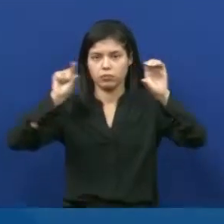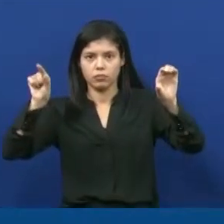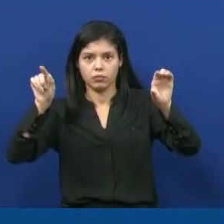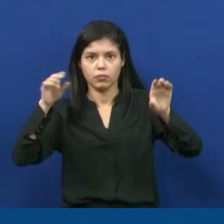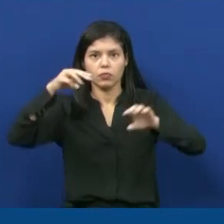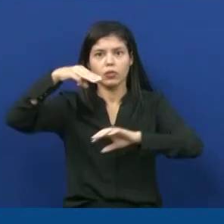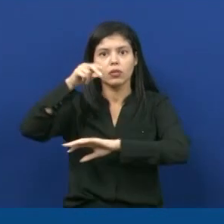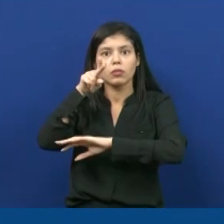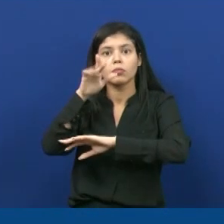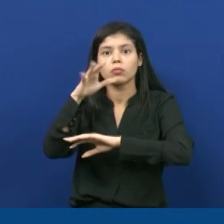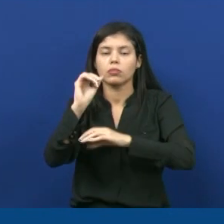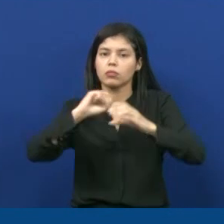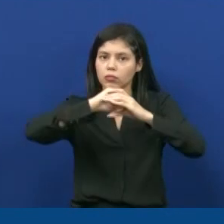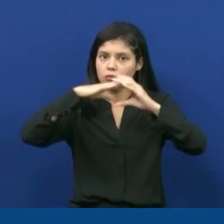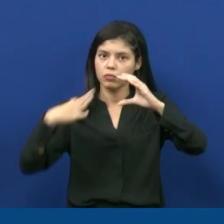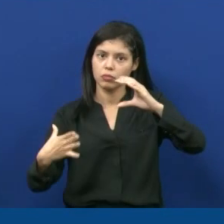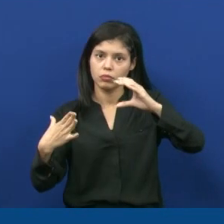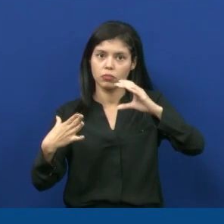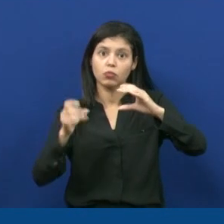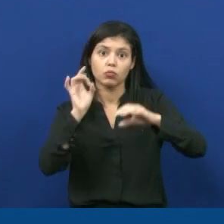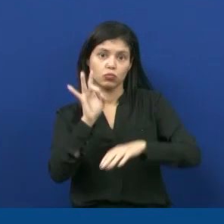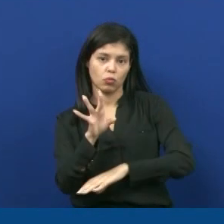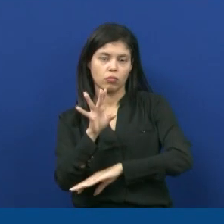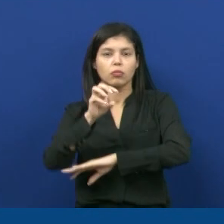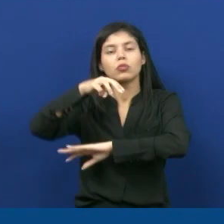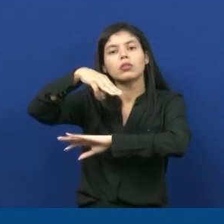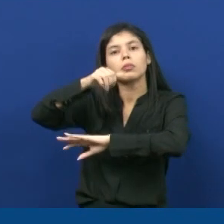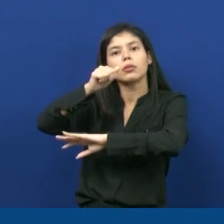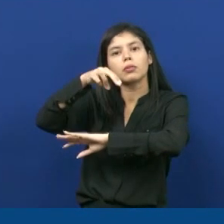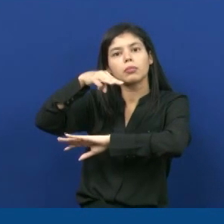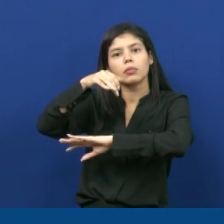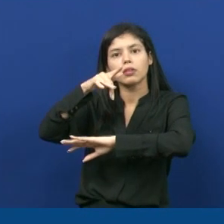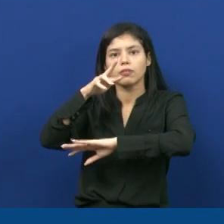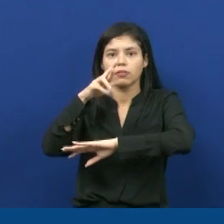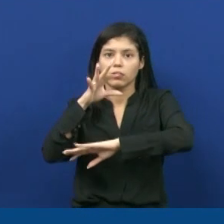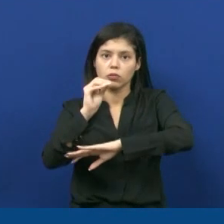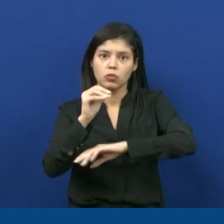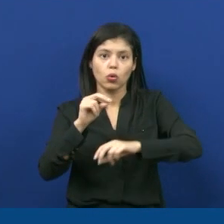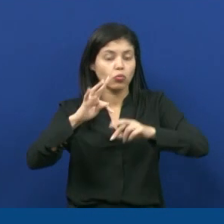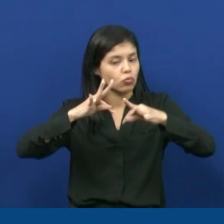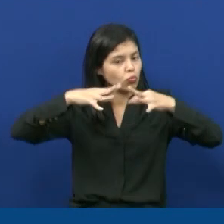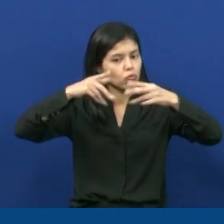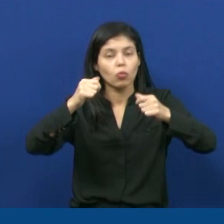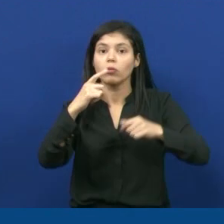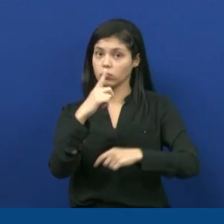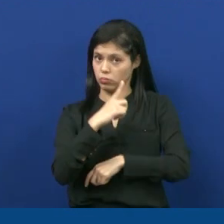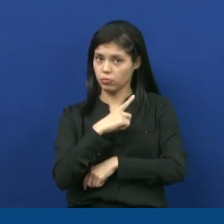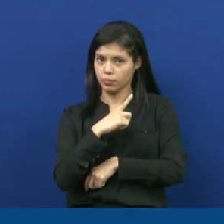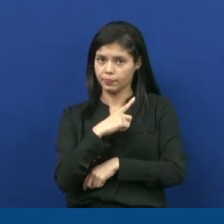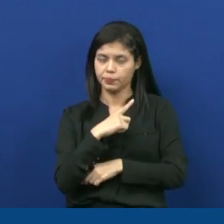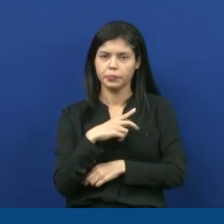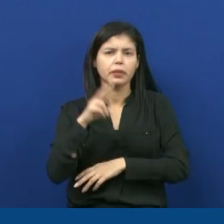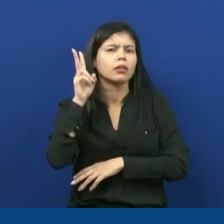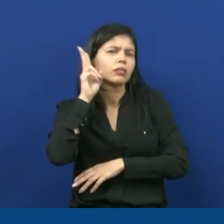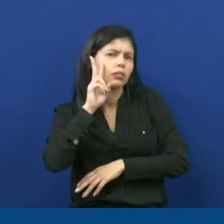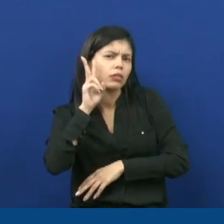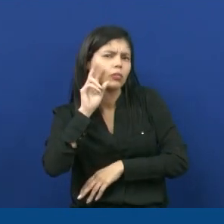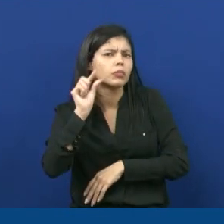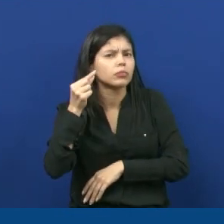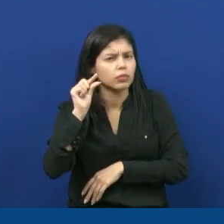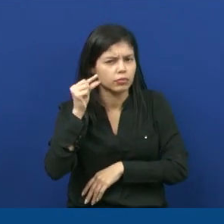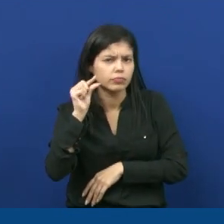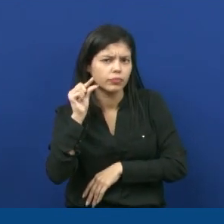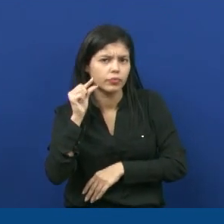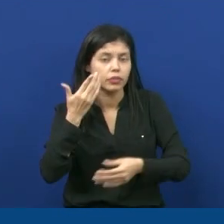ele é um músculo característico dos mamíferos. Todos os mamíferos possuem diafragma. Lembrem um pouquinho